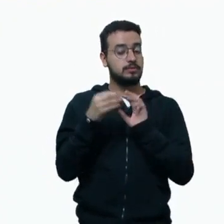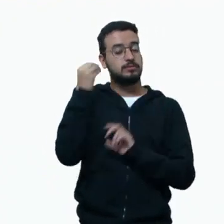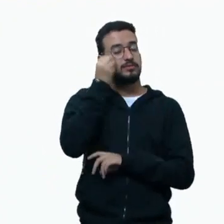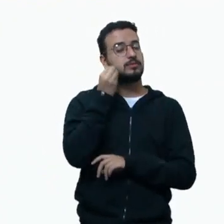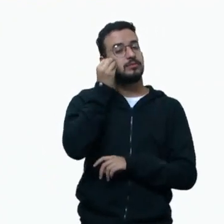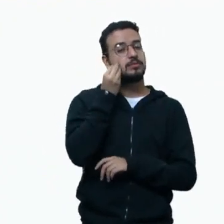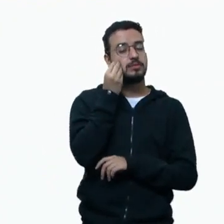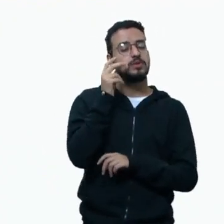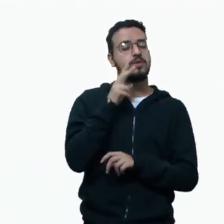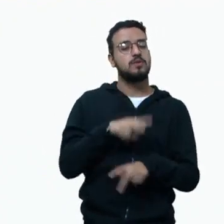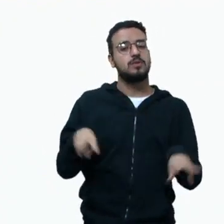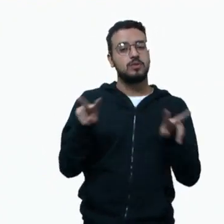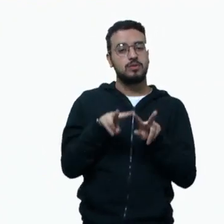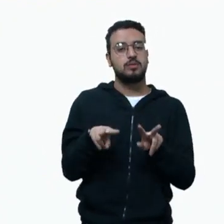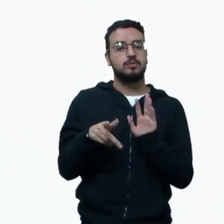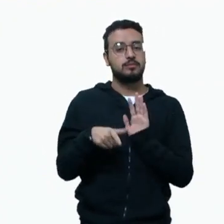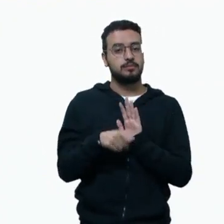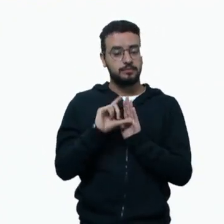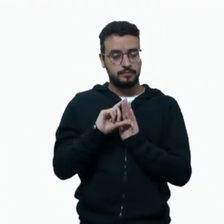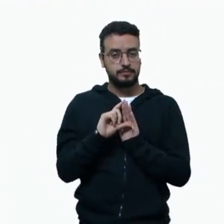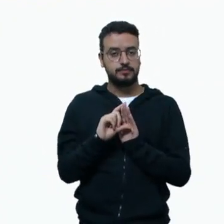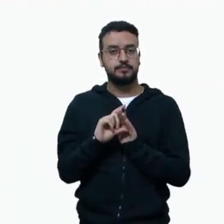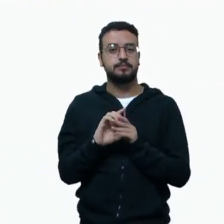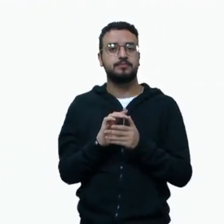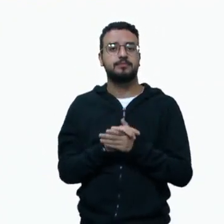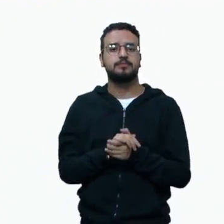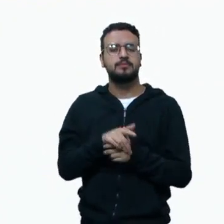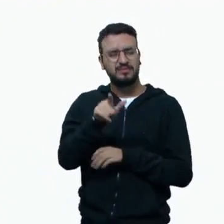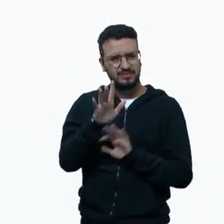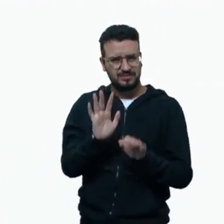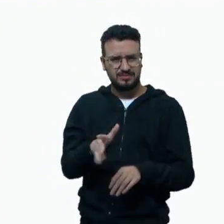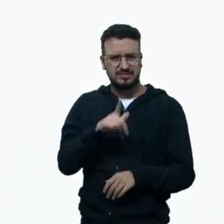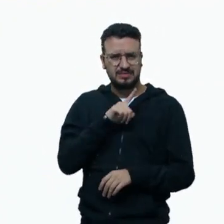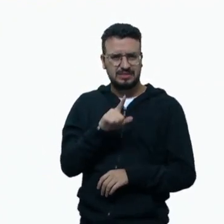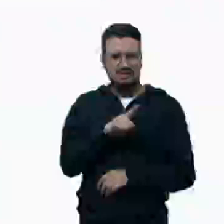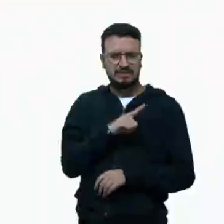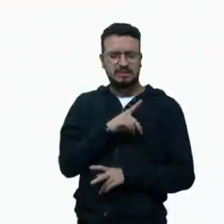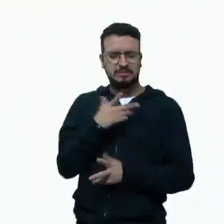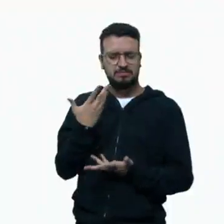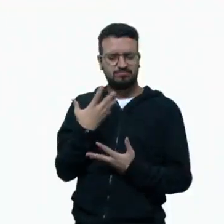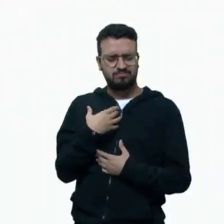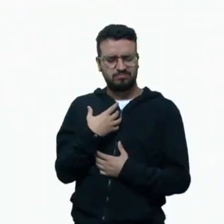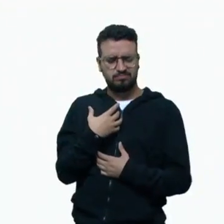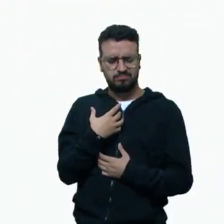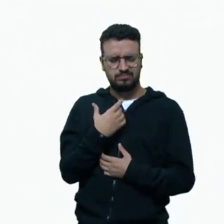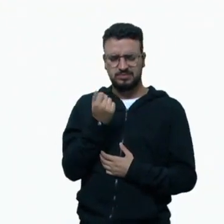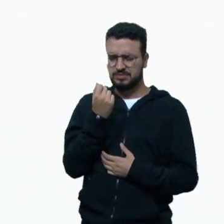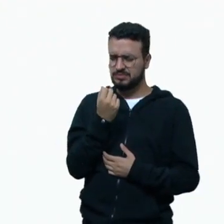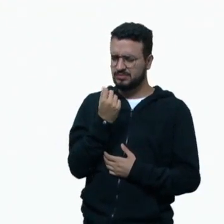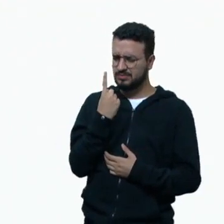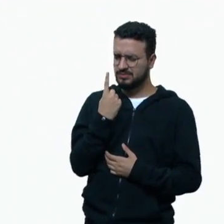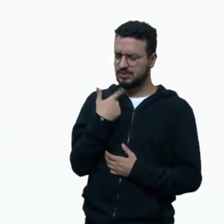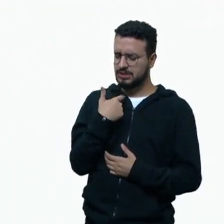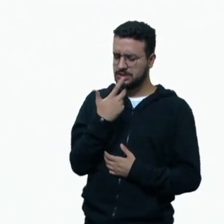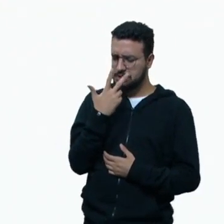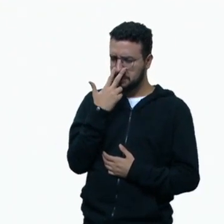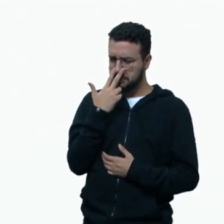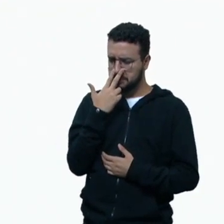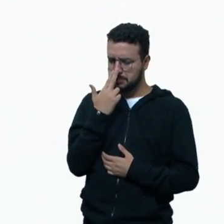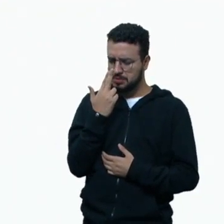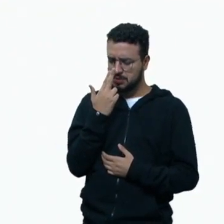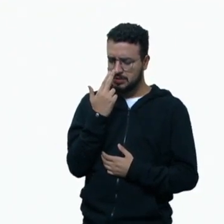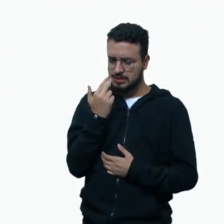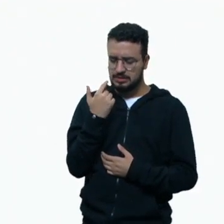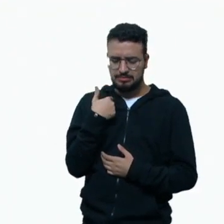prévias e outros estímulos sensoriais. Você já teve a impressão de quando você chegou em algum lugar e aí